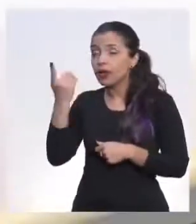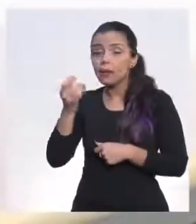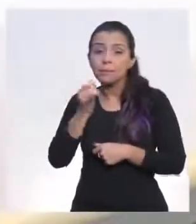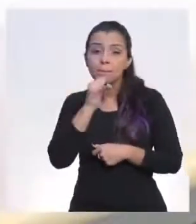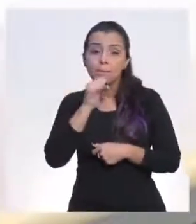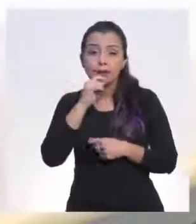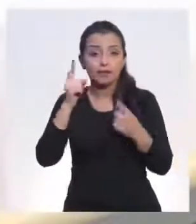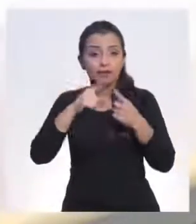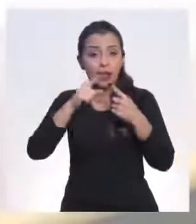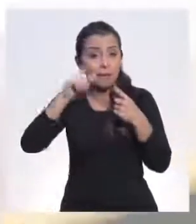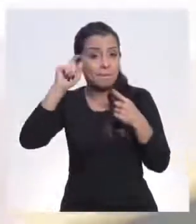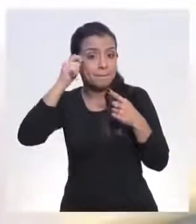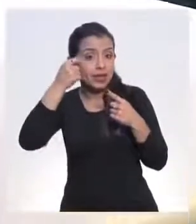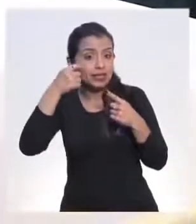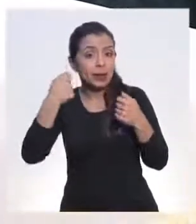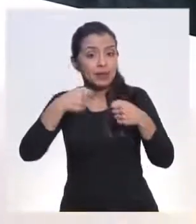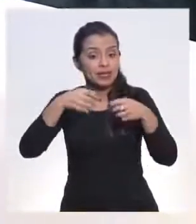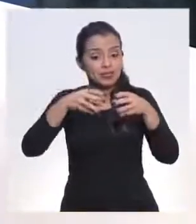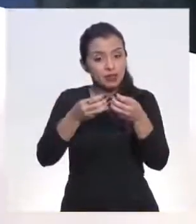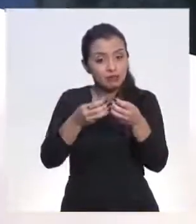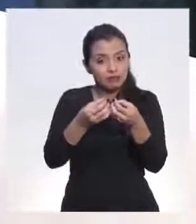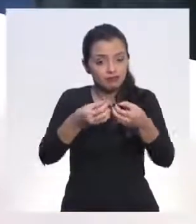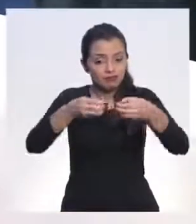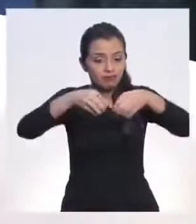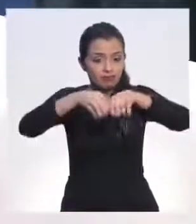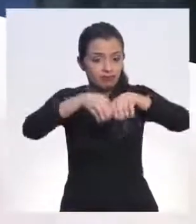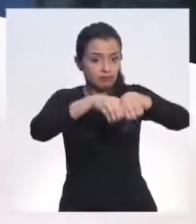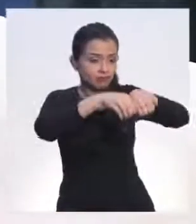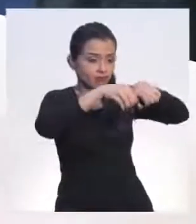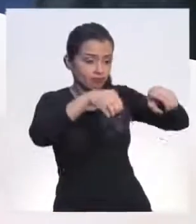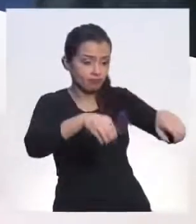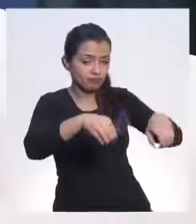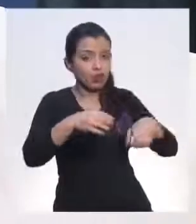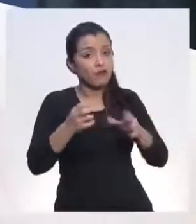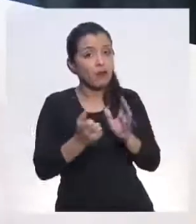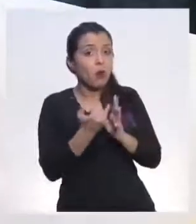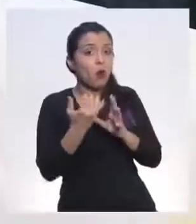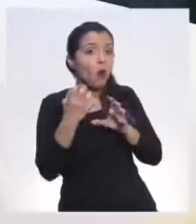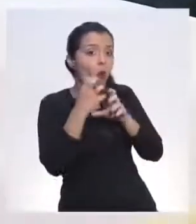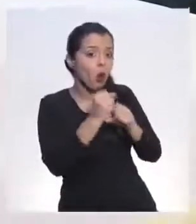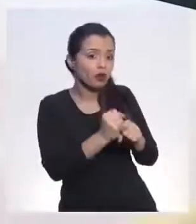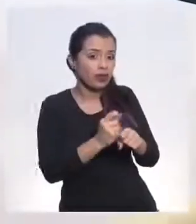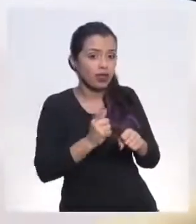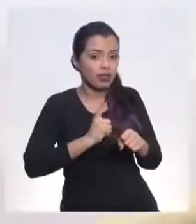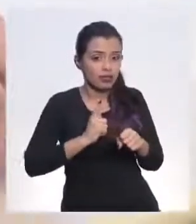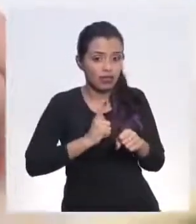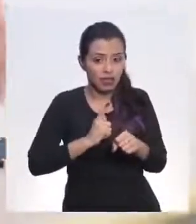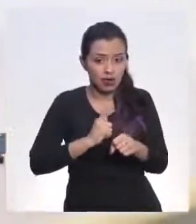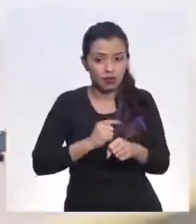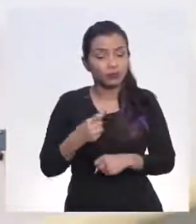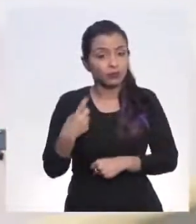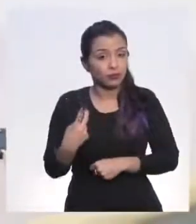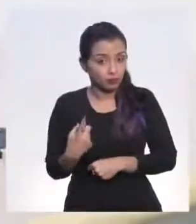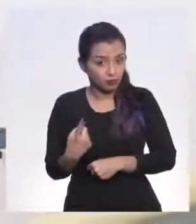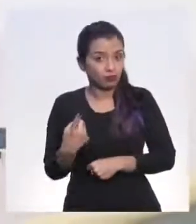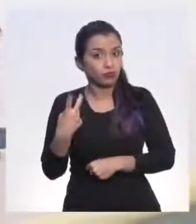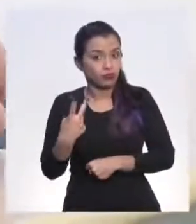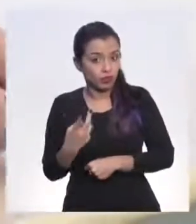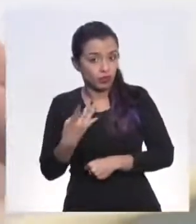tenho que dividir ao meio. Dividir ao meio é literalmente contar, né? Então, eu tenho, ó, vou aqui, ó,